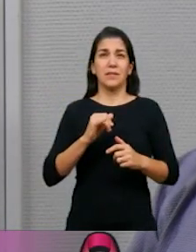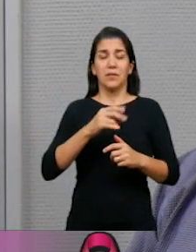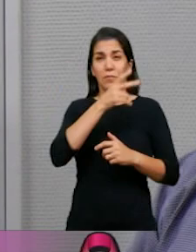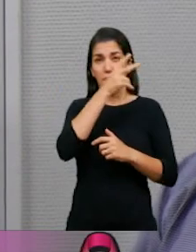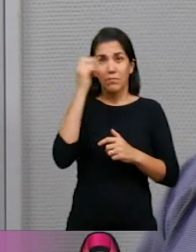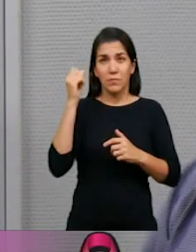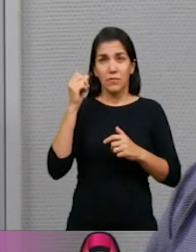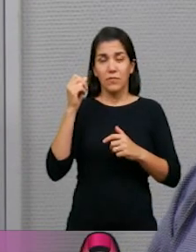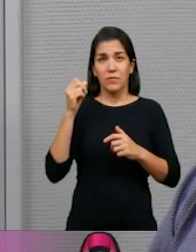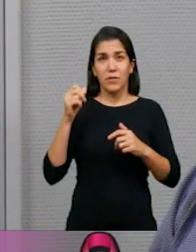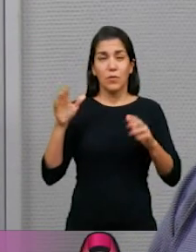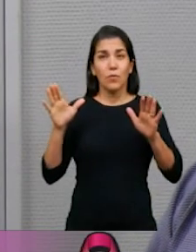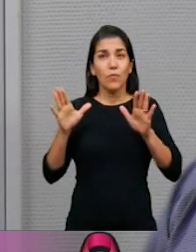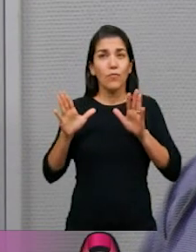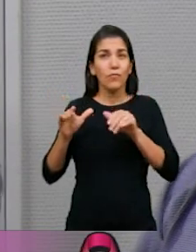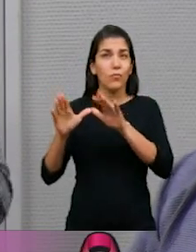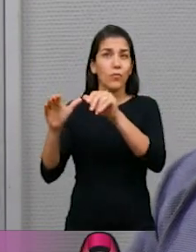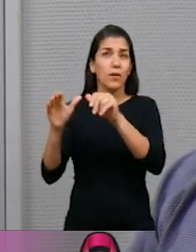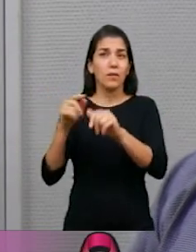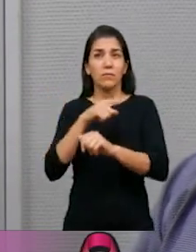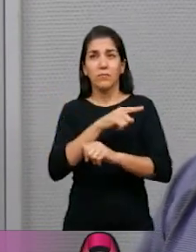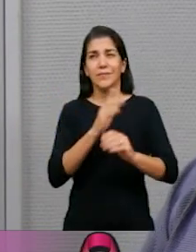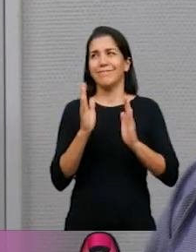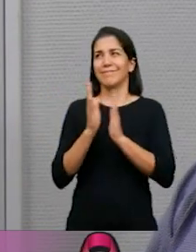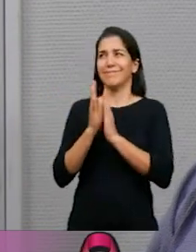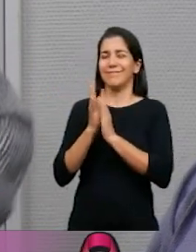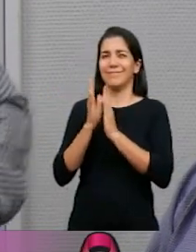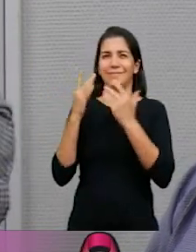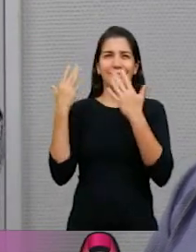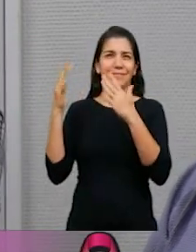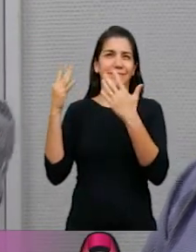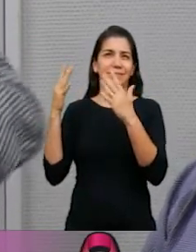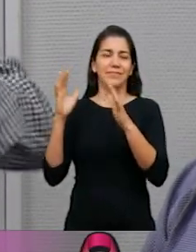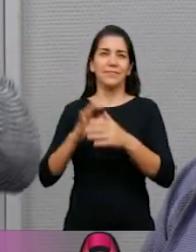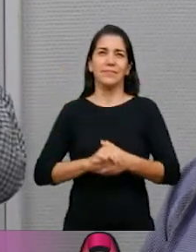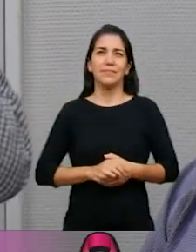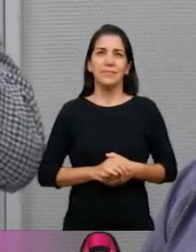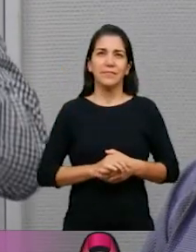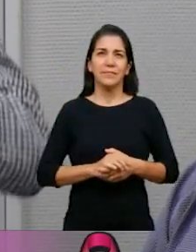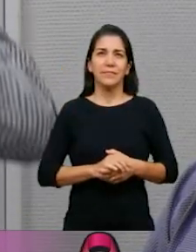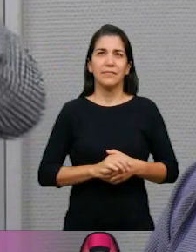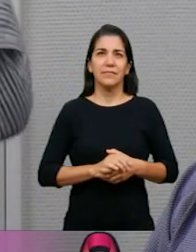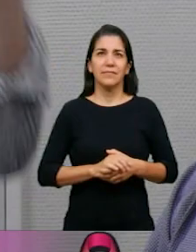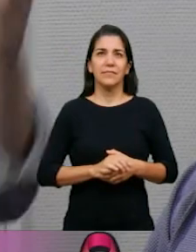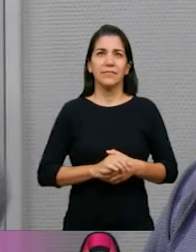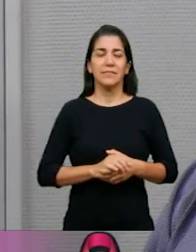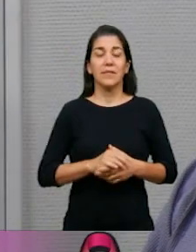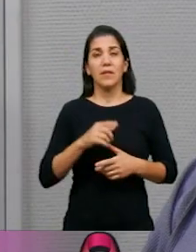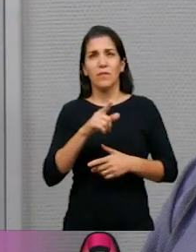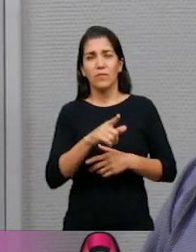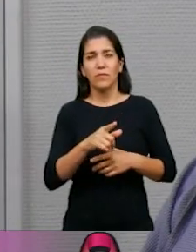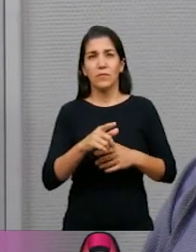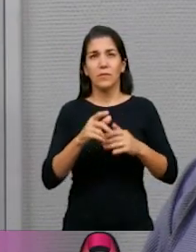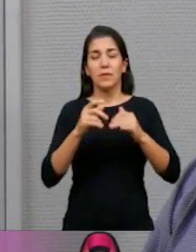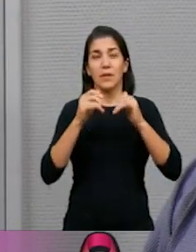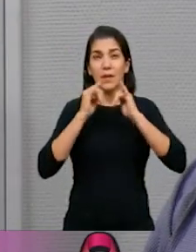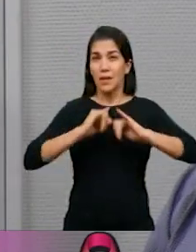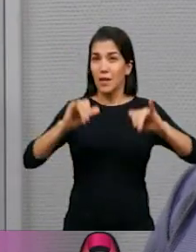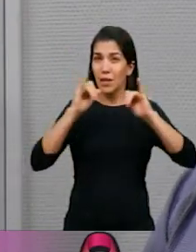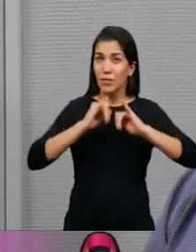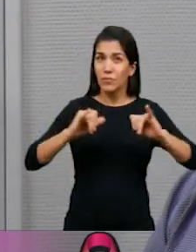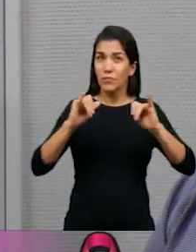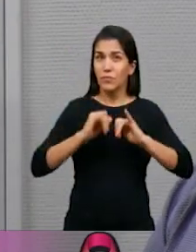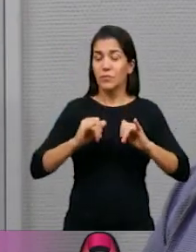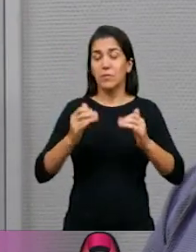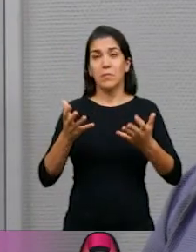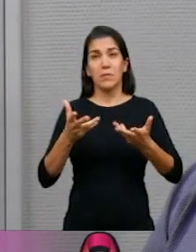desse. E outra coisa, a sua defesa, o seu discurso entusiástico, que ele é um prefeito maravilhoso, não sei o quê, a gente